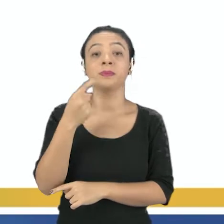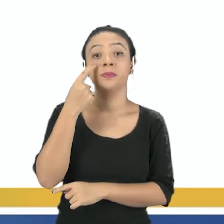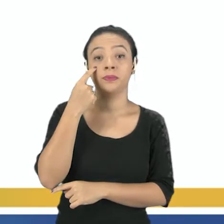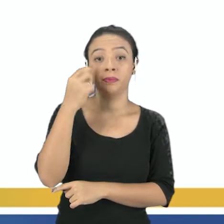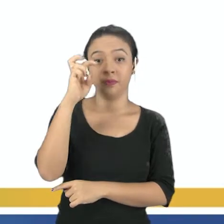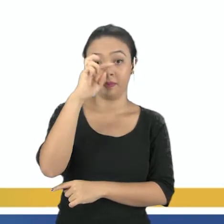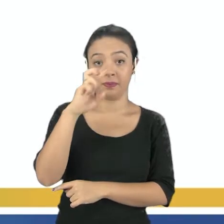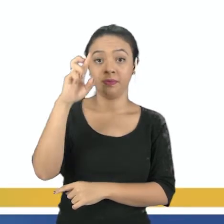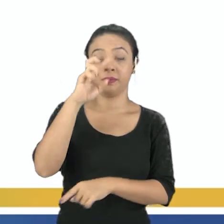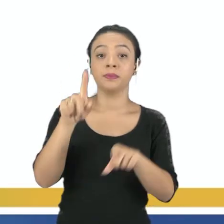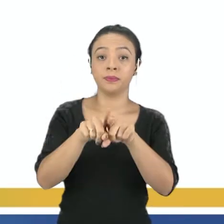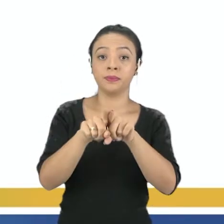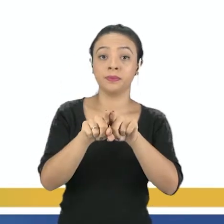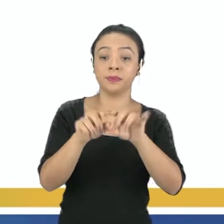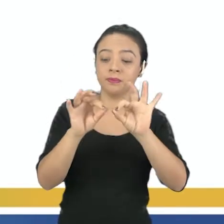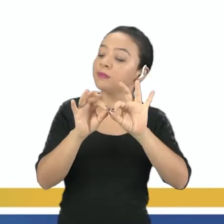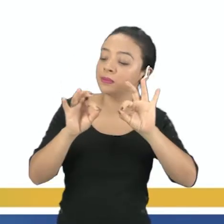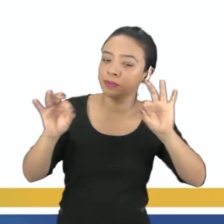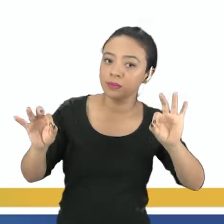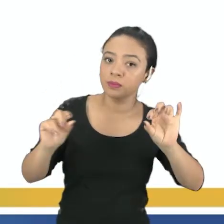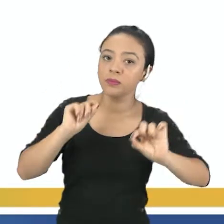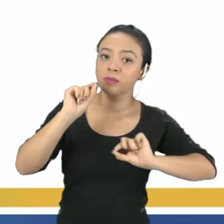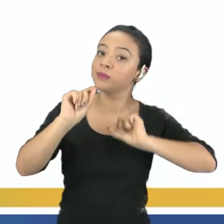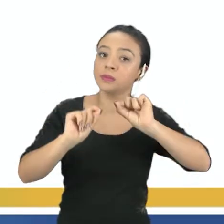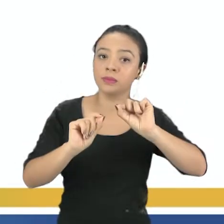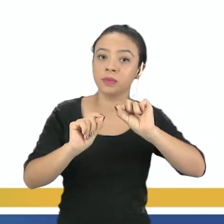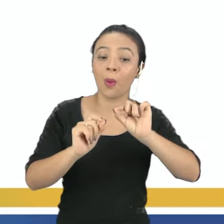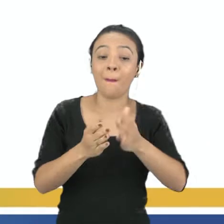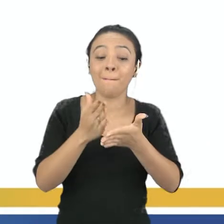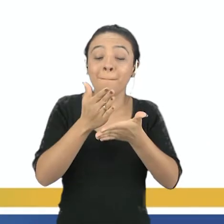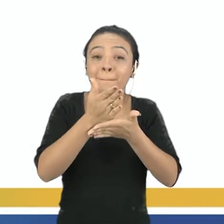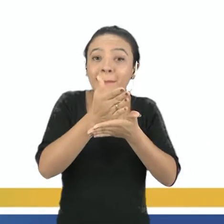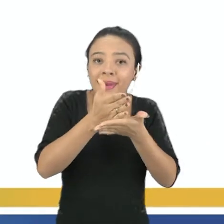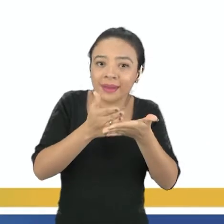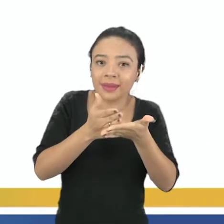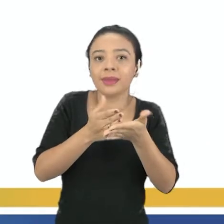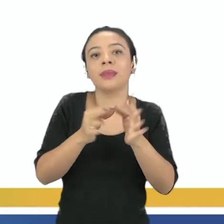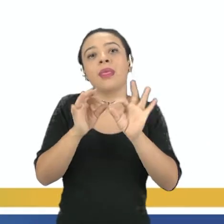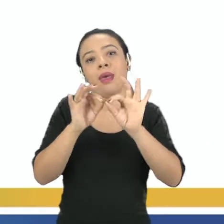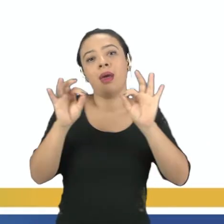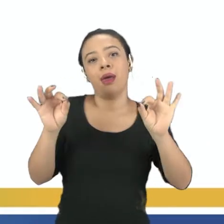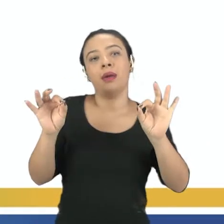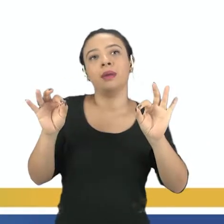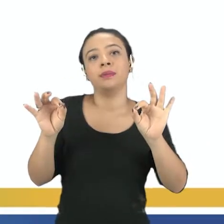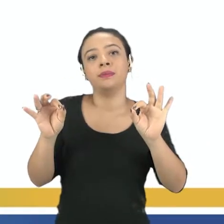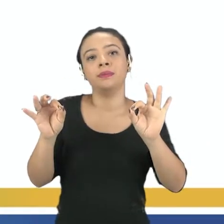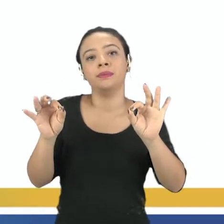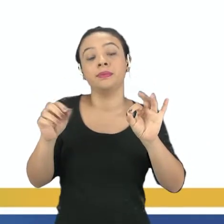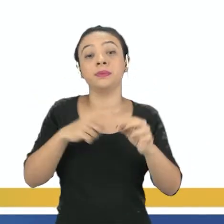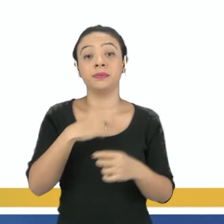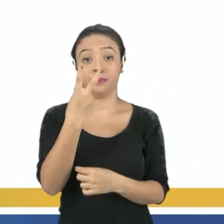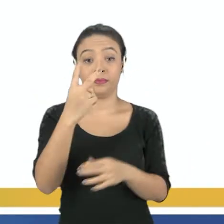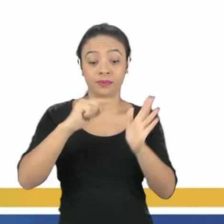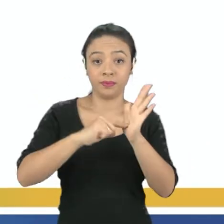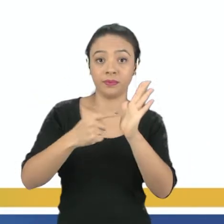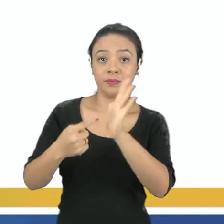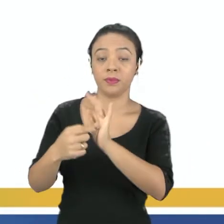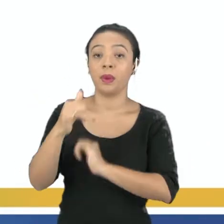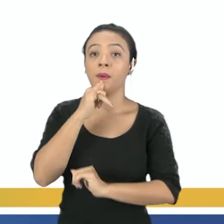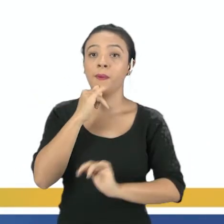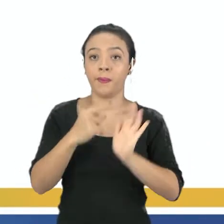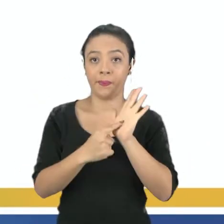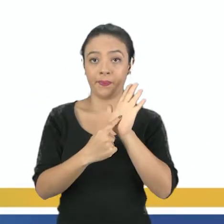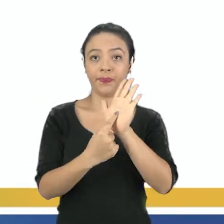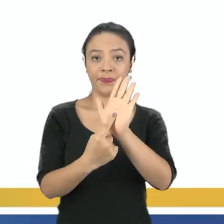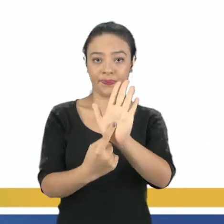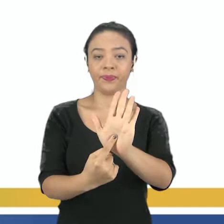que os segmentos de reta, eles são definidos como uma parte da reta, certo? O qual está delimitado por dois pontos. No exemplo que aparece